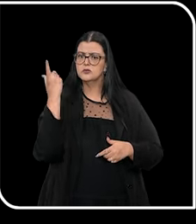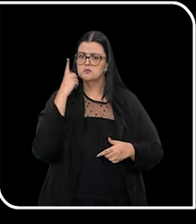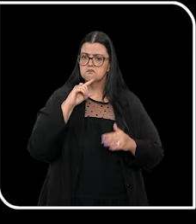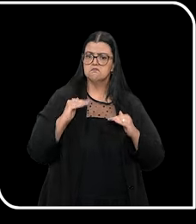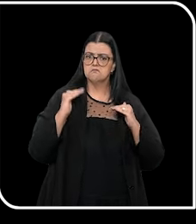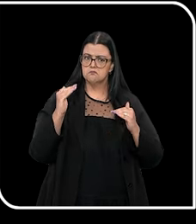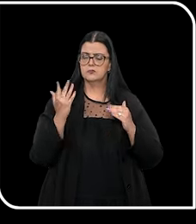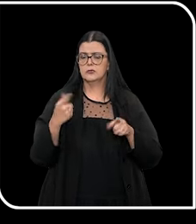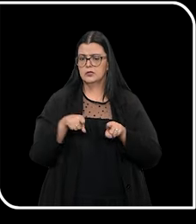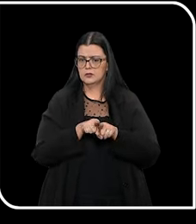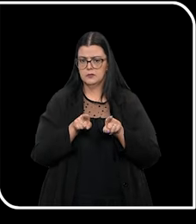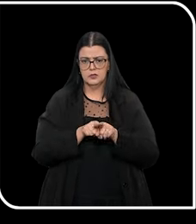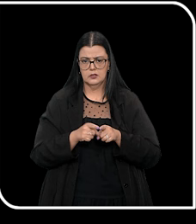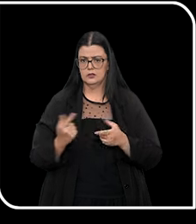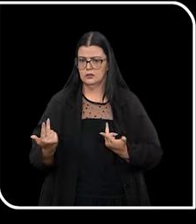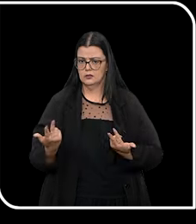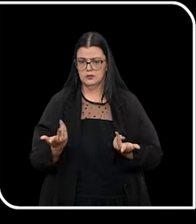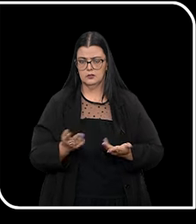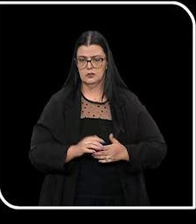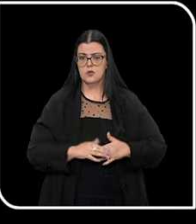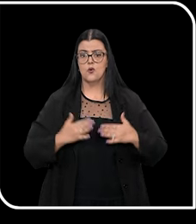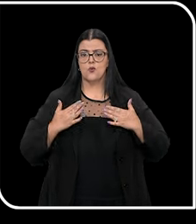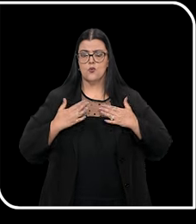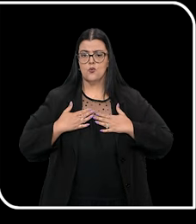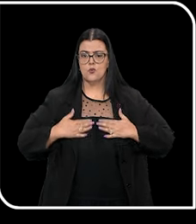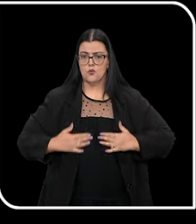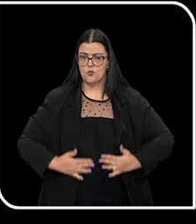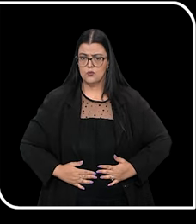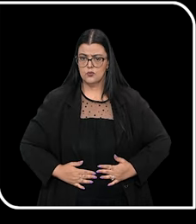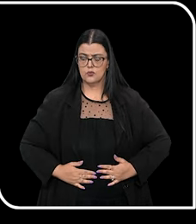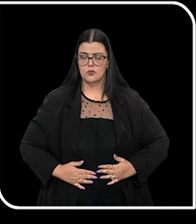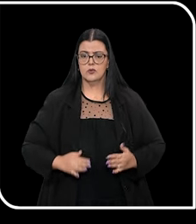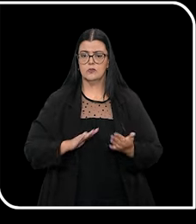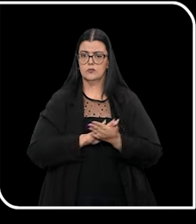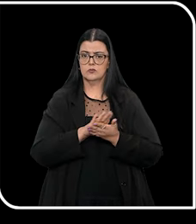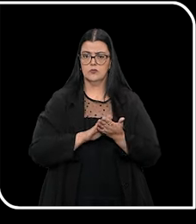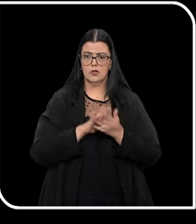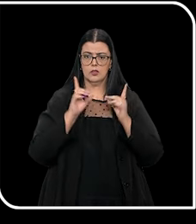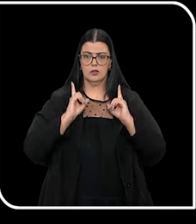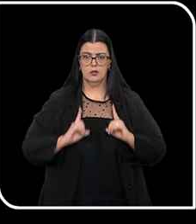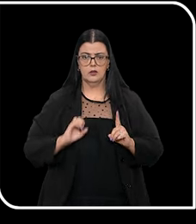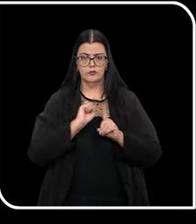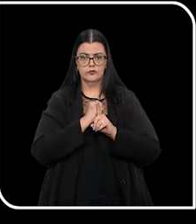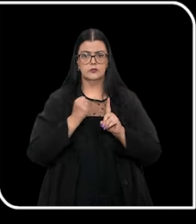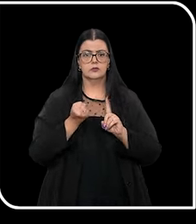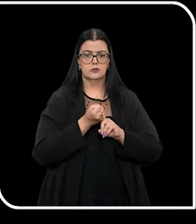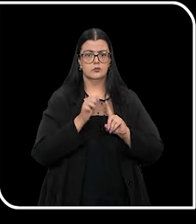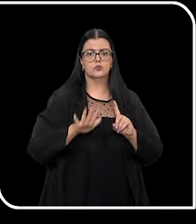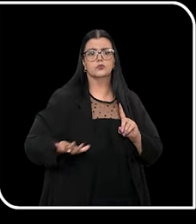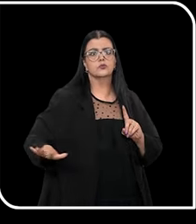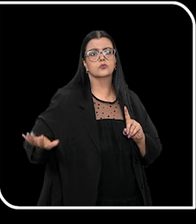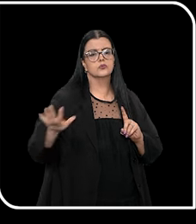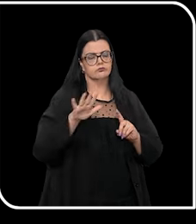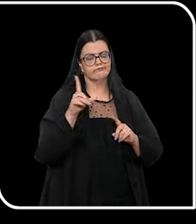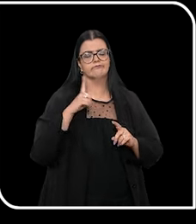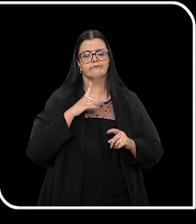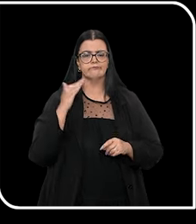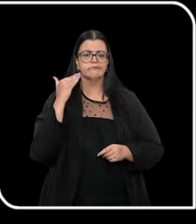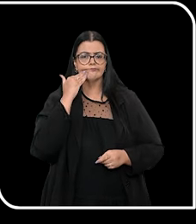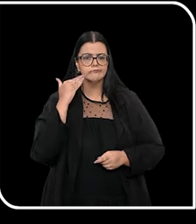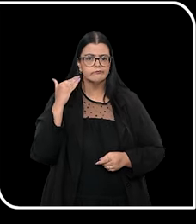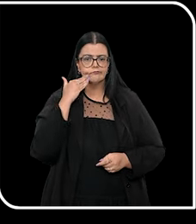os privilégios entende então ter um corpo sem deficiência numa sociedade tão